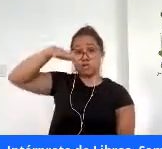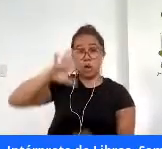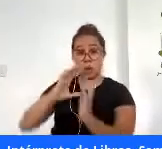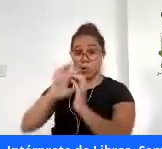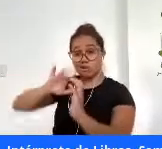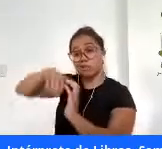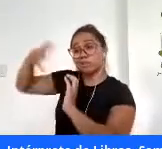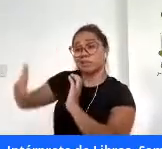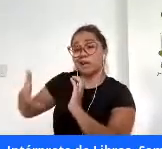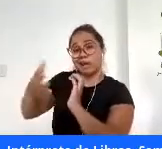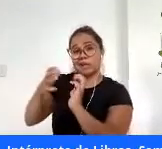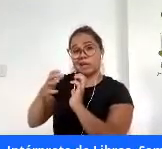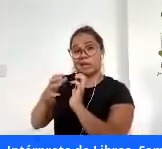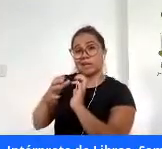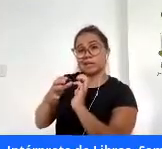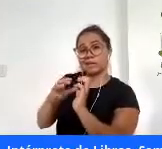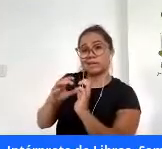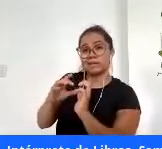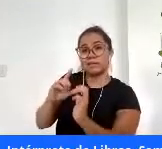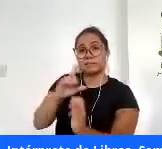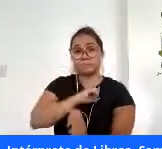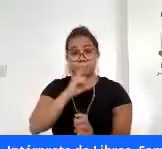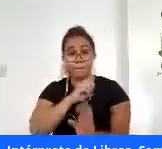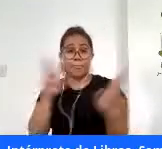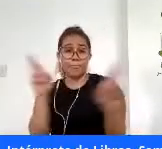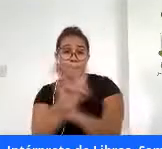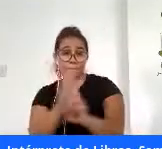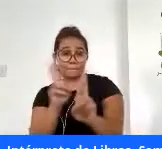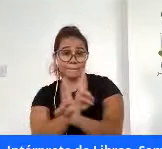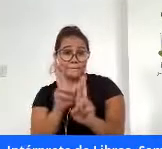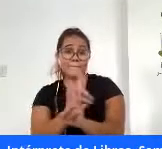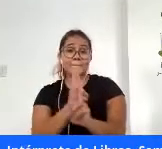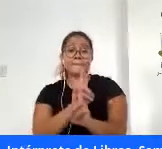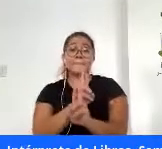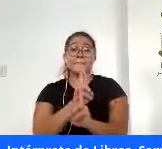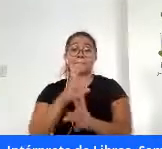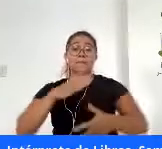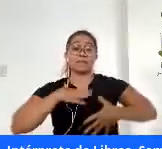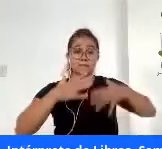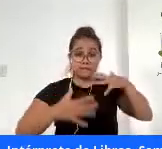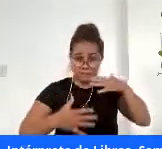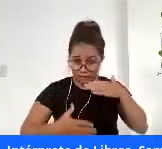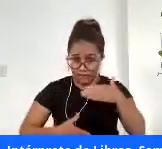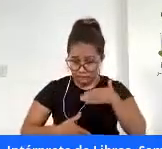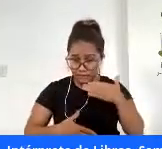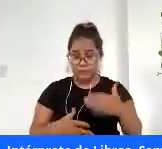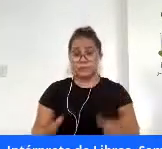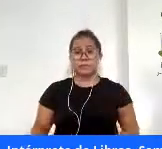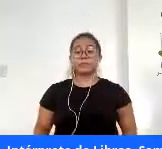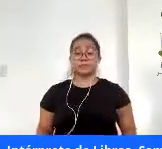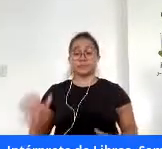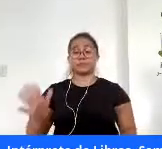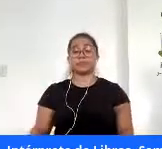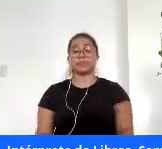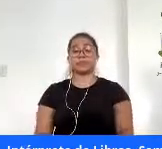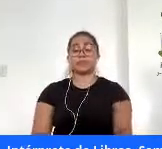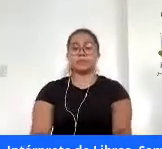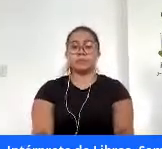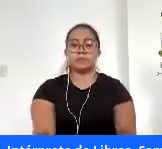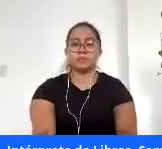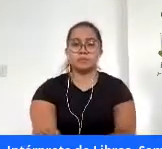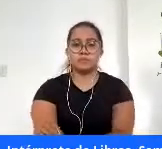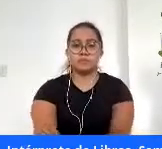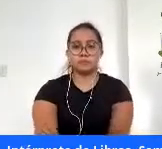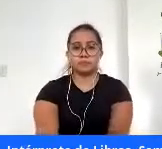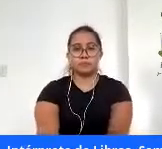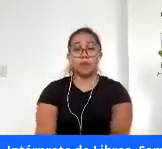do cérebro, que são relacionadas justamente com os sentidos do corpo.